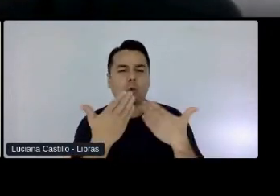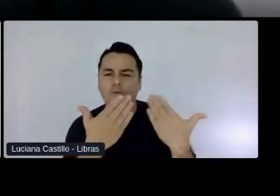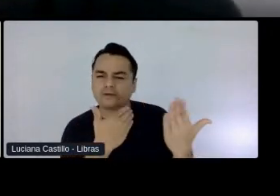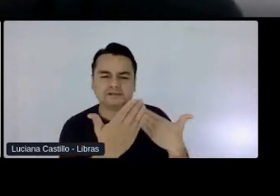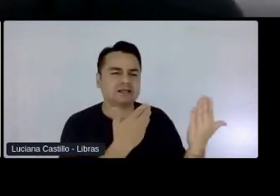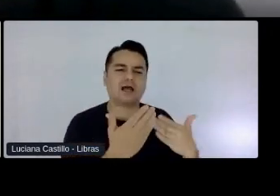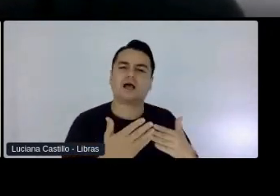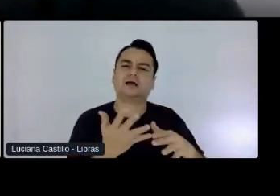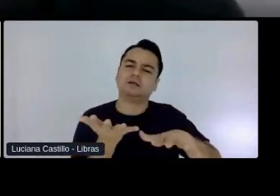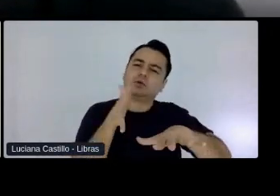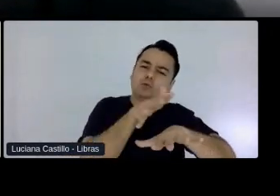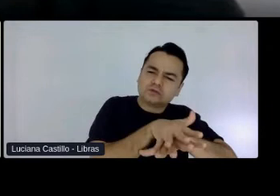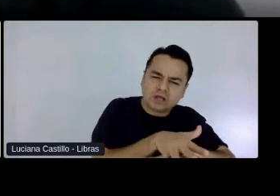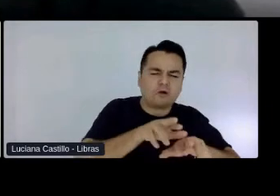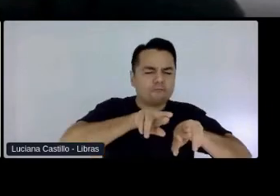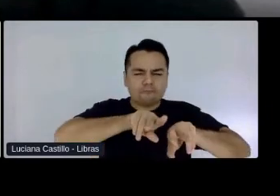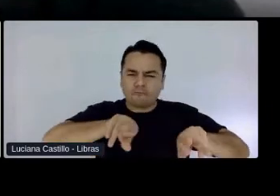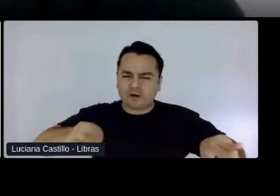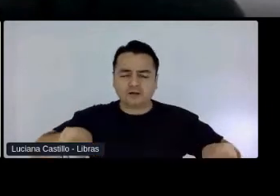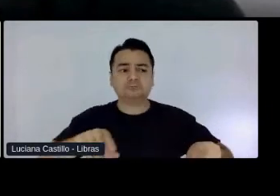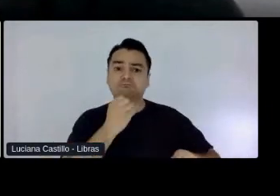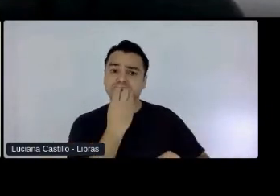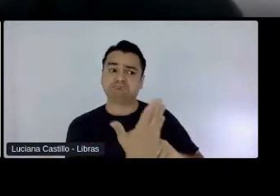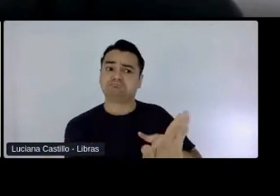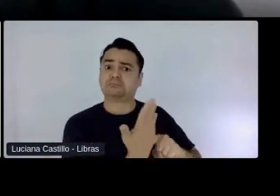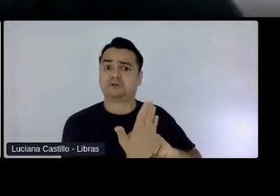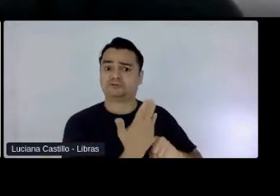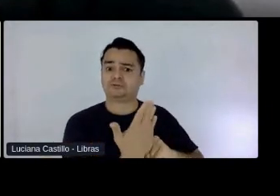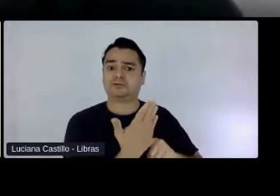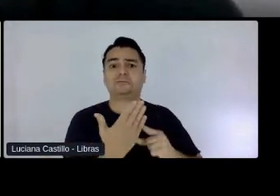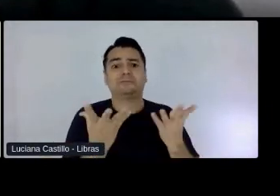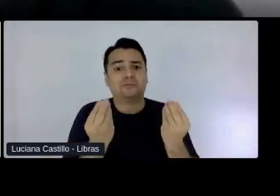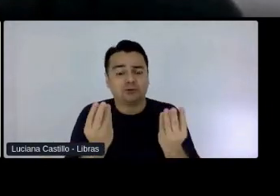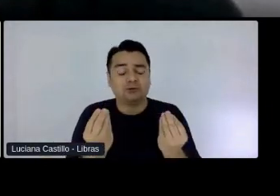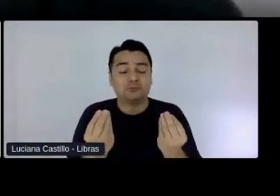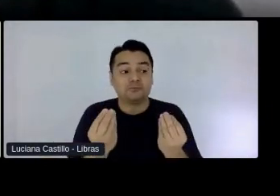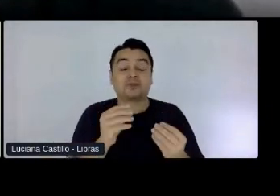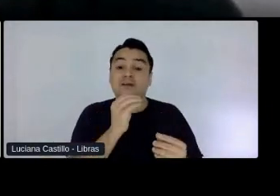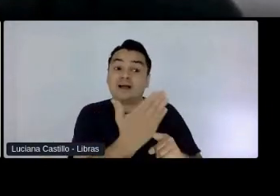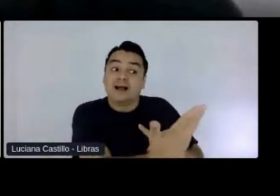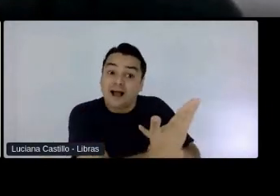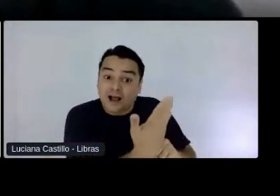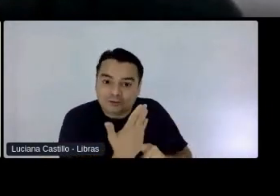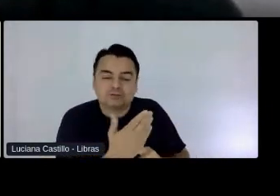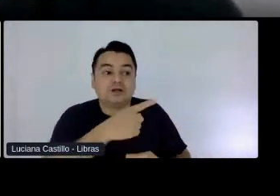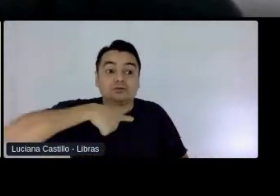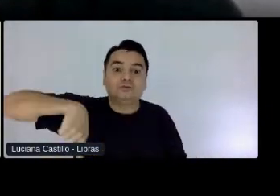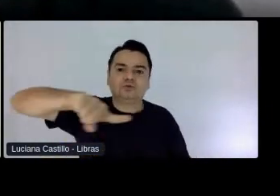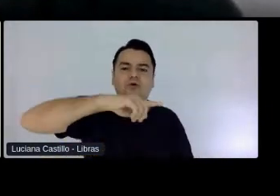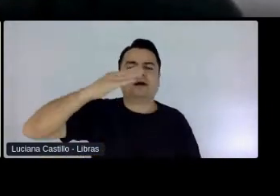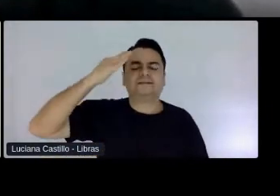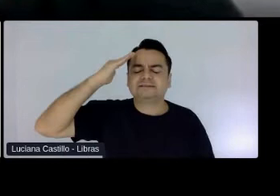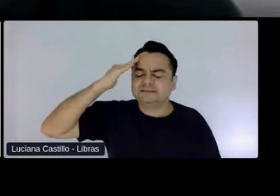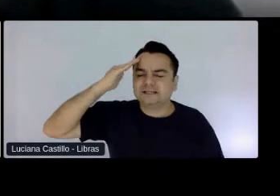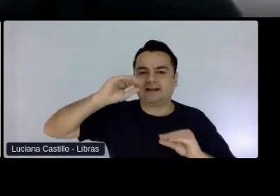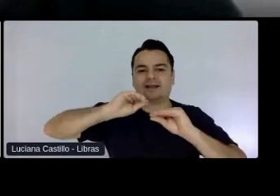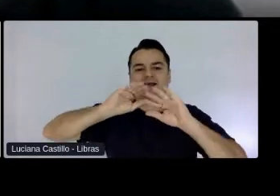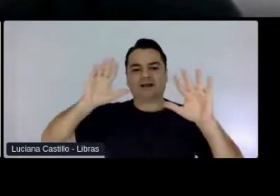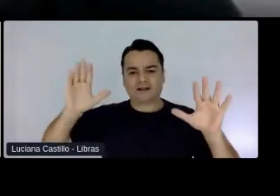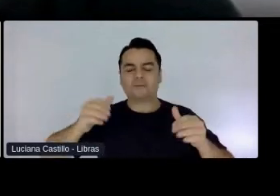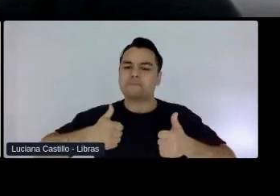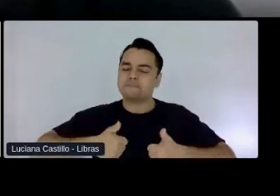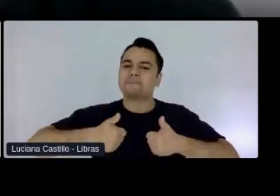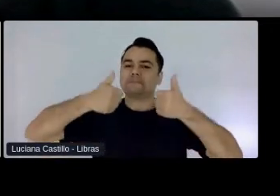sensibilização. Isso tudo tem ajudado a gente a entender cada vez melhor